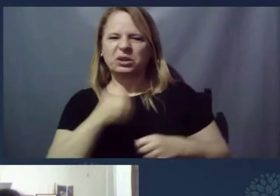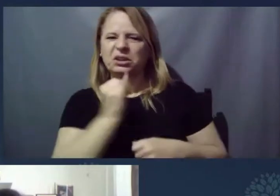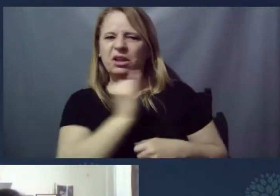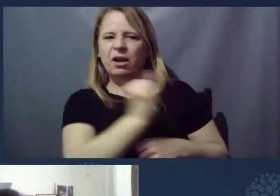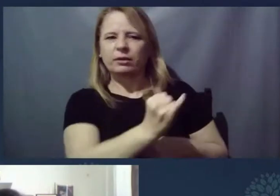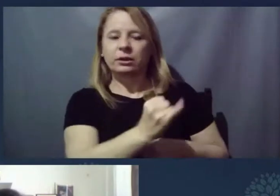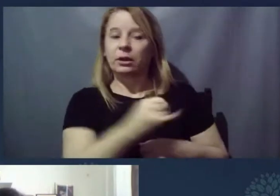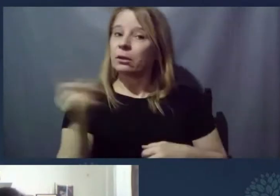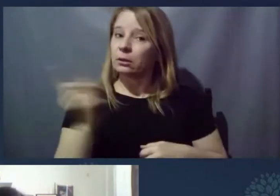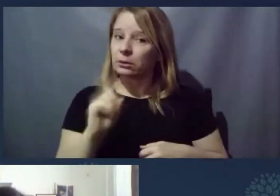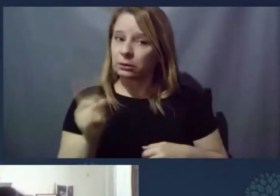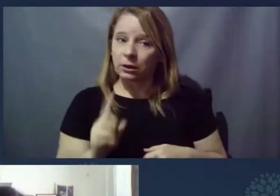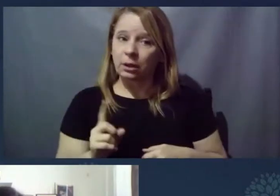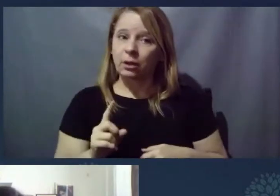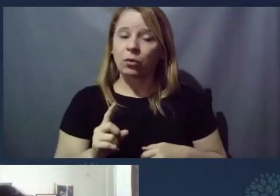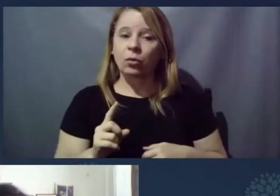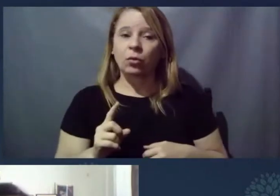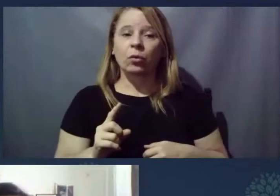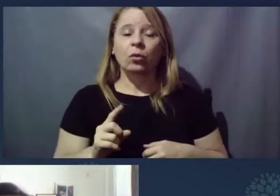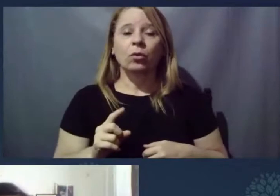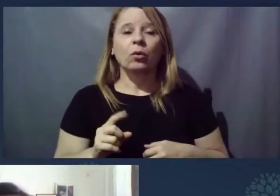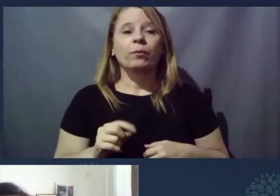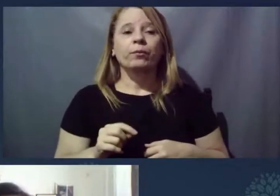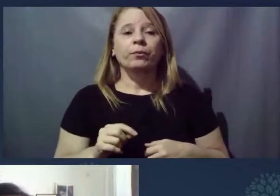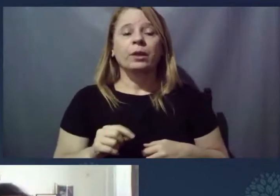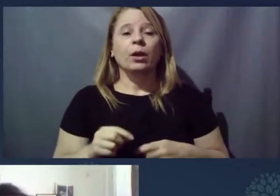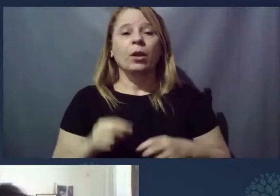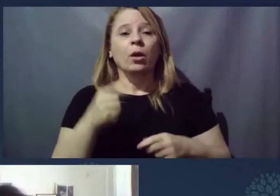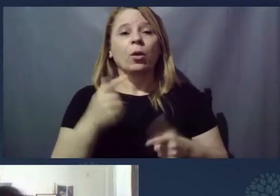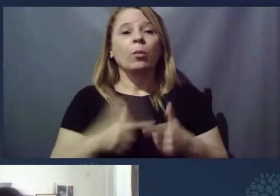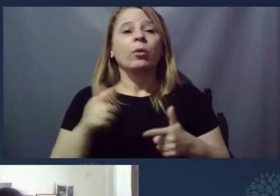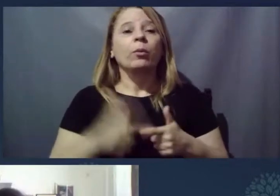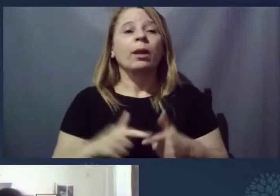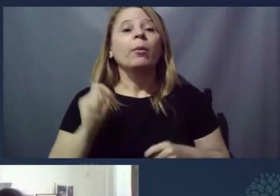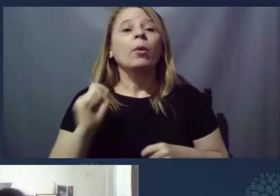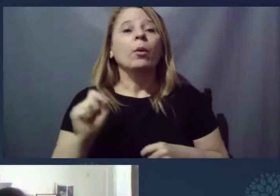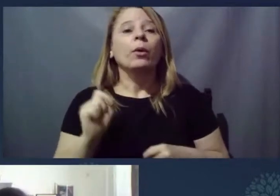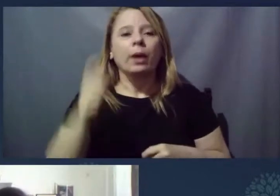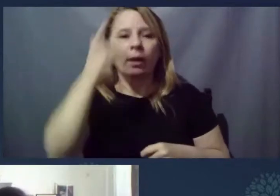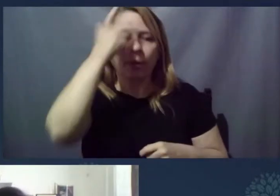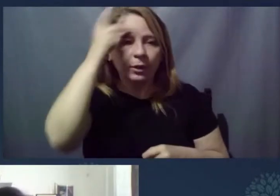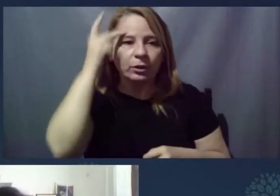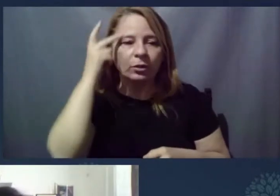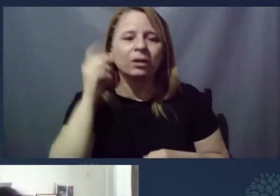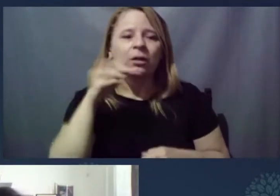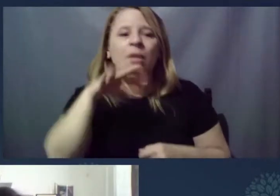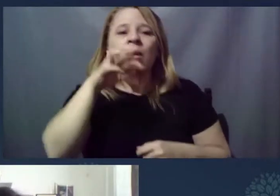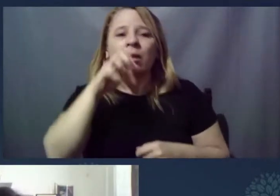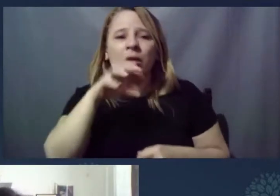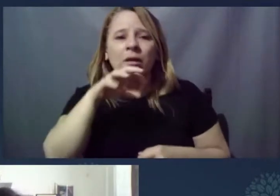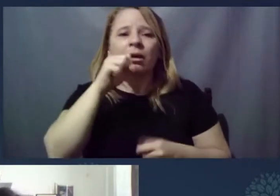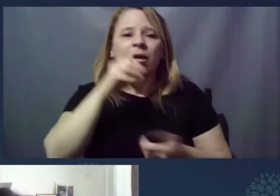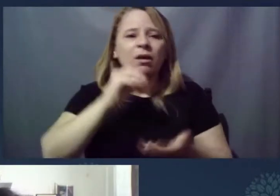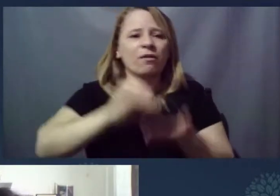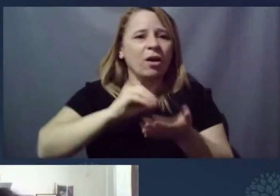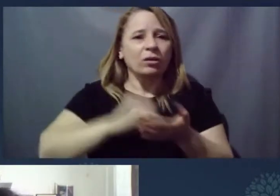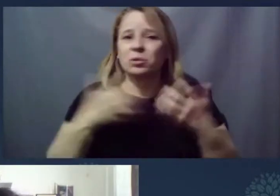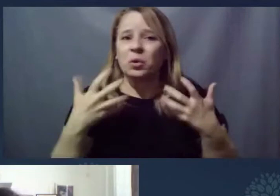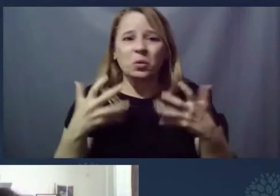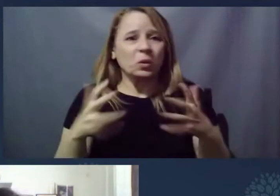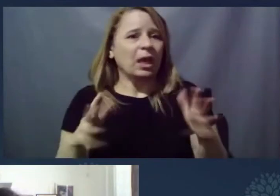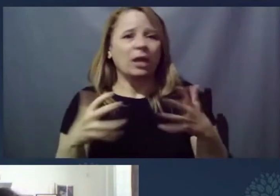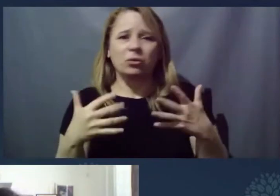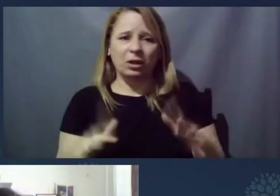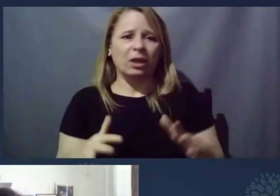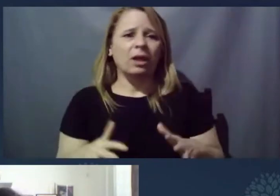outra. A grande questão, ainda mais para quem tem problema respiratório, que já teve crise de falta de ar, a pessoa não quer sentir isso de novo. Então,